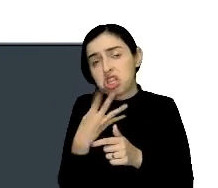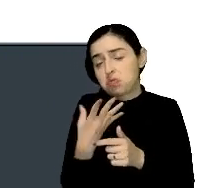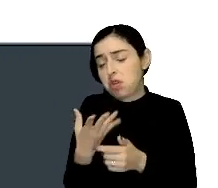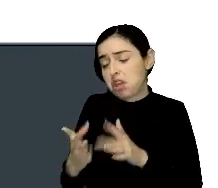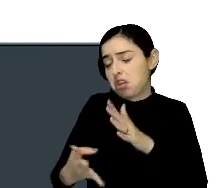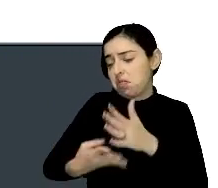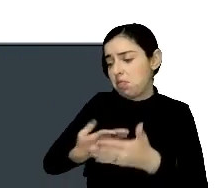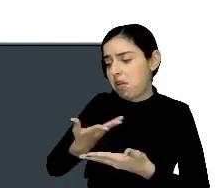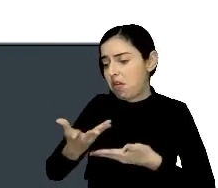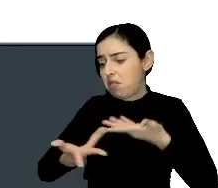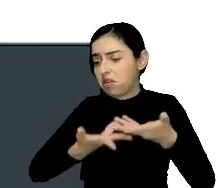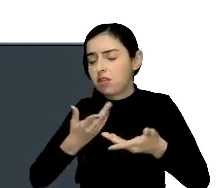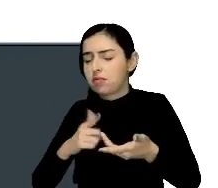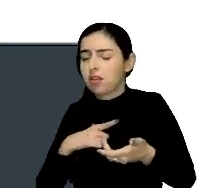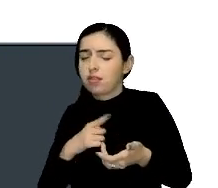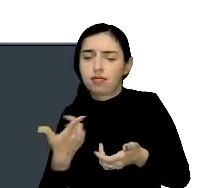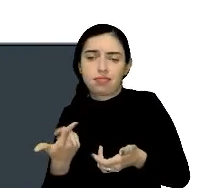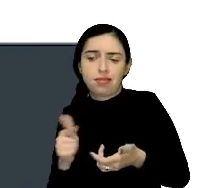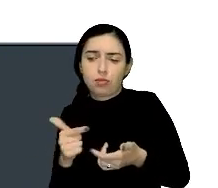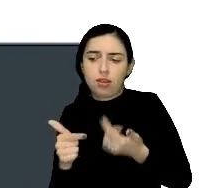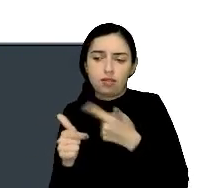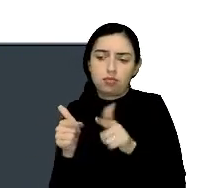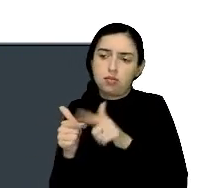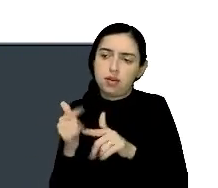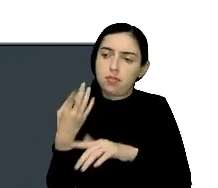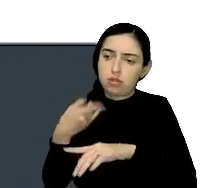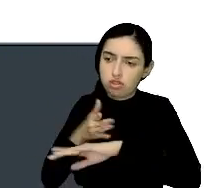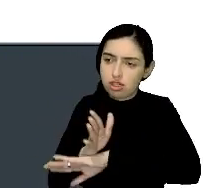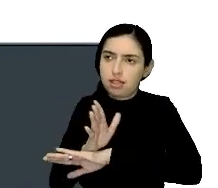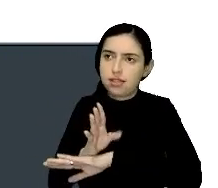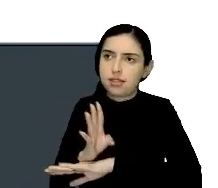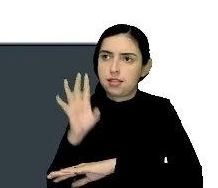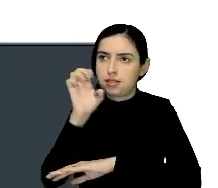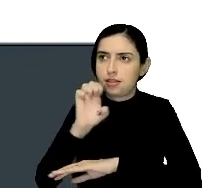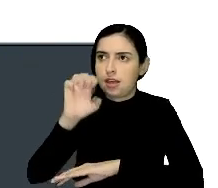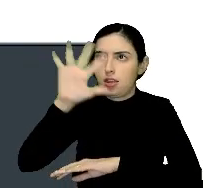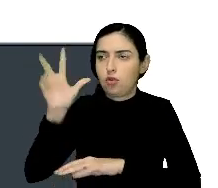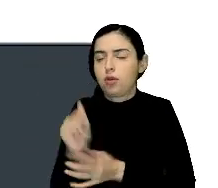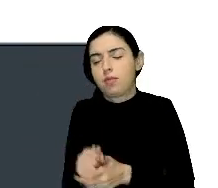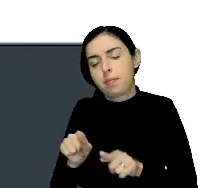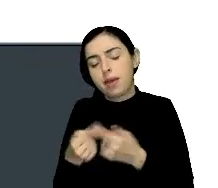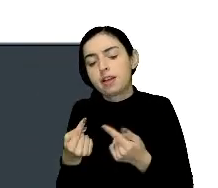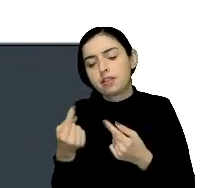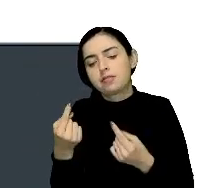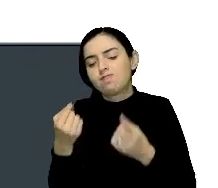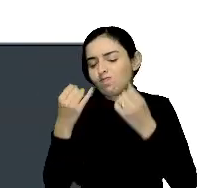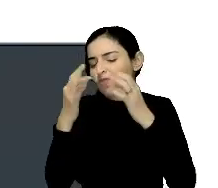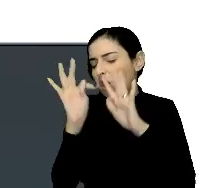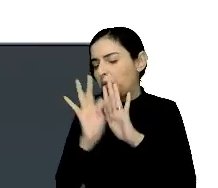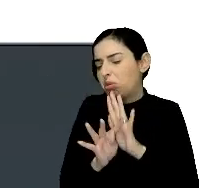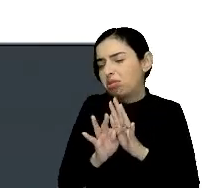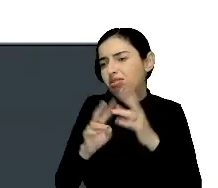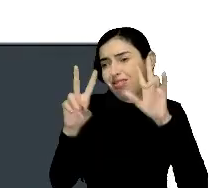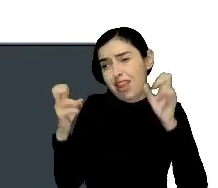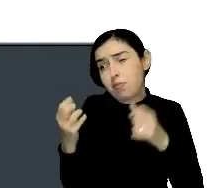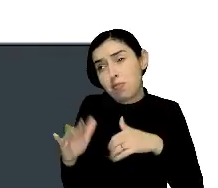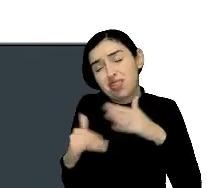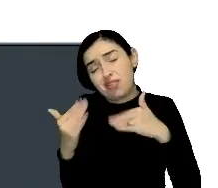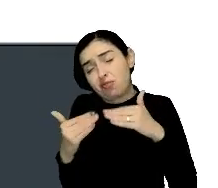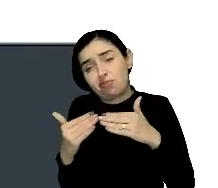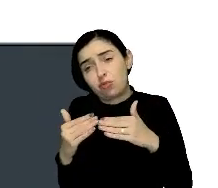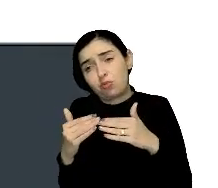que ele vai deixar de ter problema para entrar na Europa. Mas esse é um outro contexto que também talvez seja